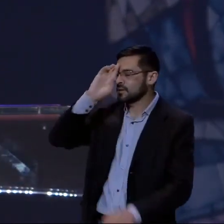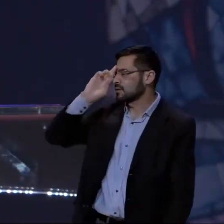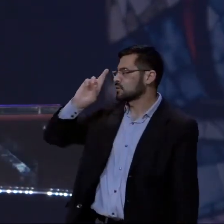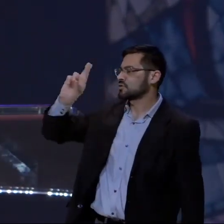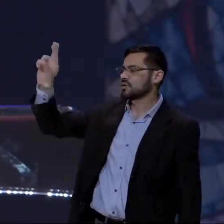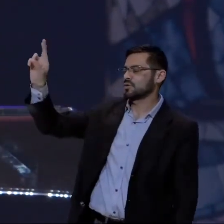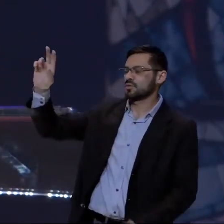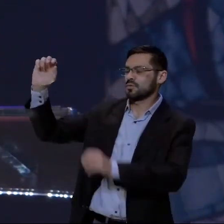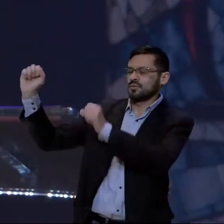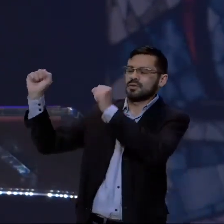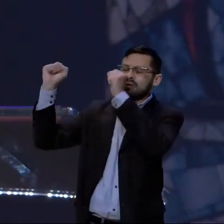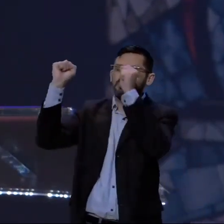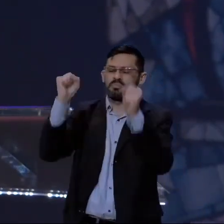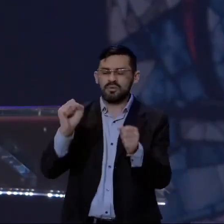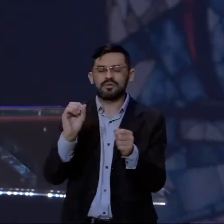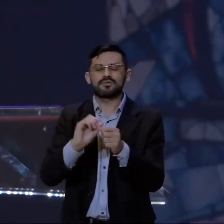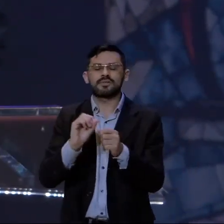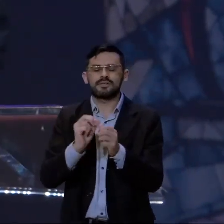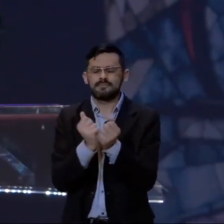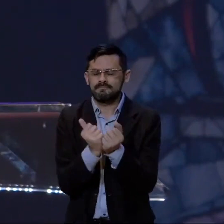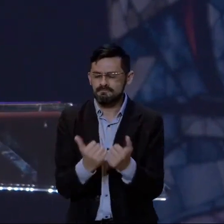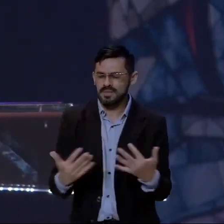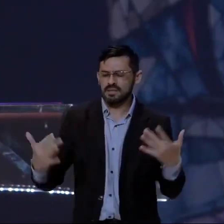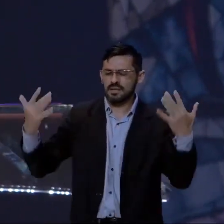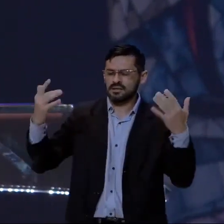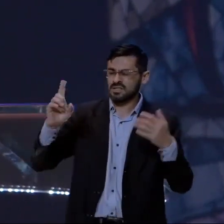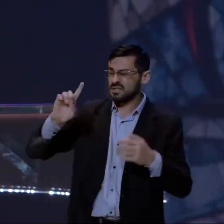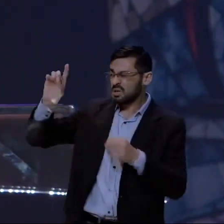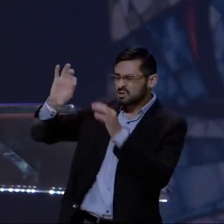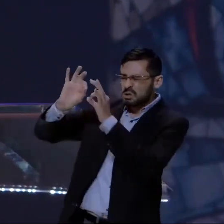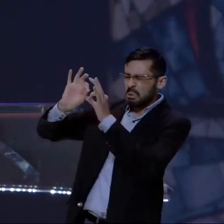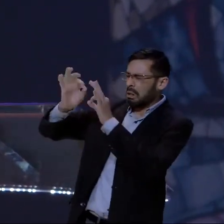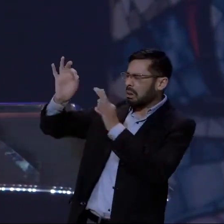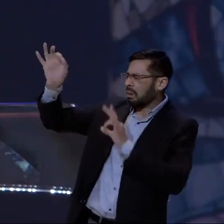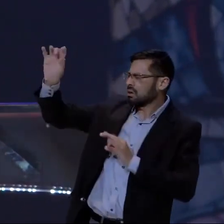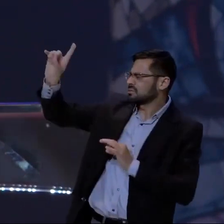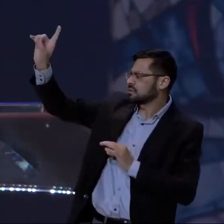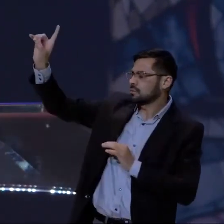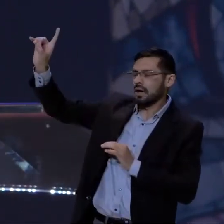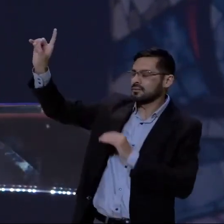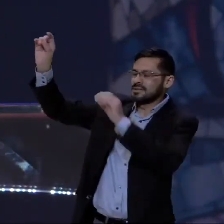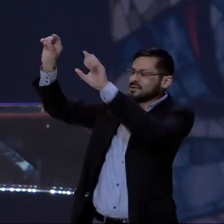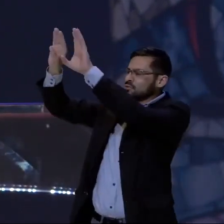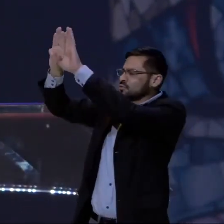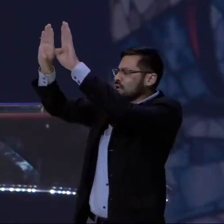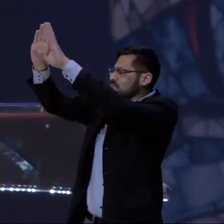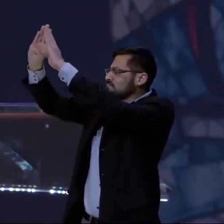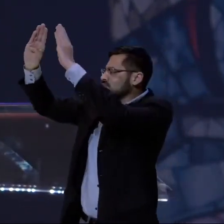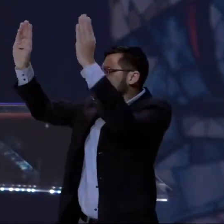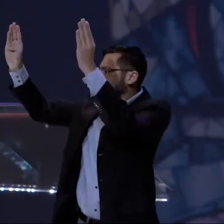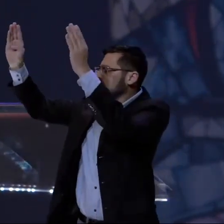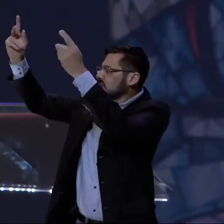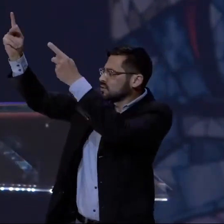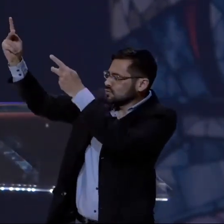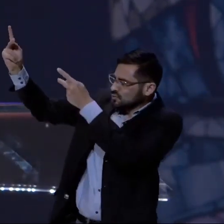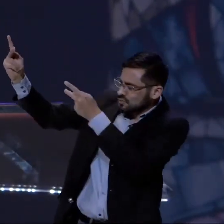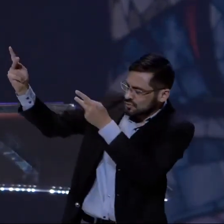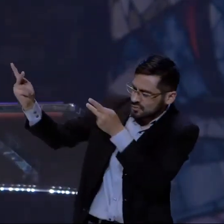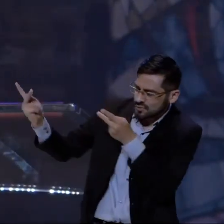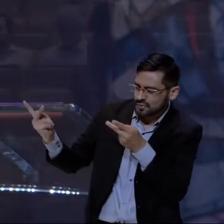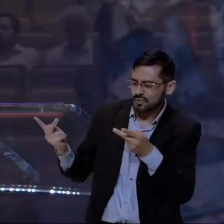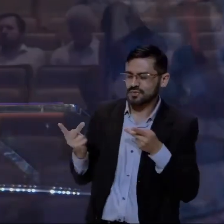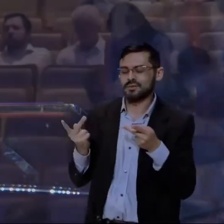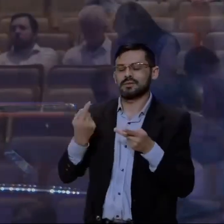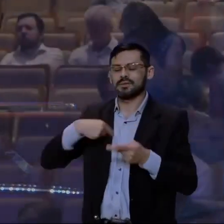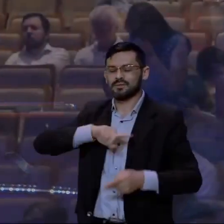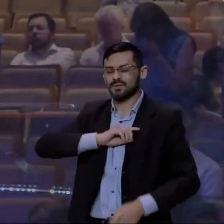é capaz de realizar milagres, que o Senhor não está distante lá no céu, mas que os céus se abrem e o Senhor invade a nossa história